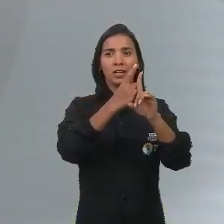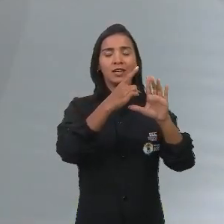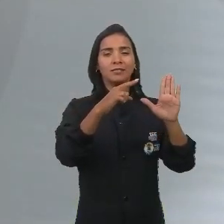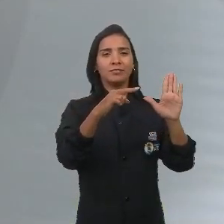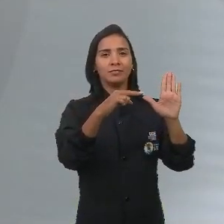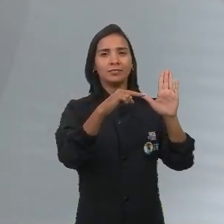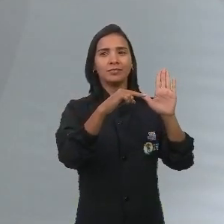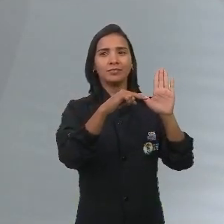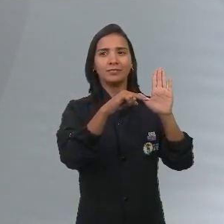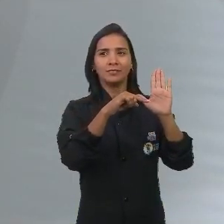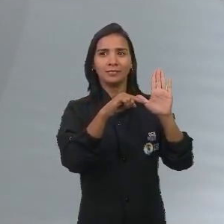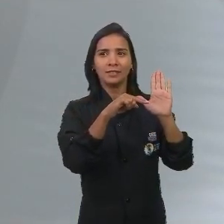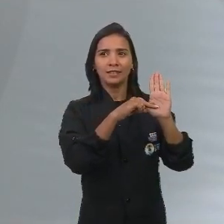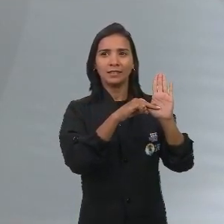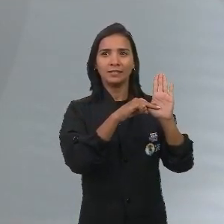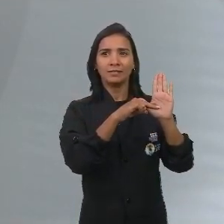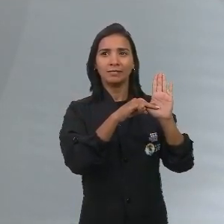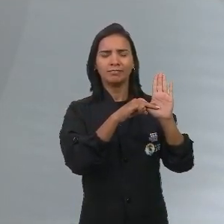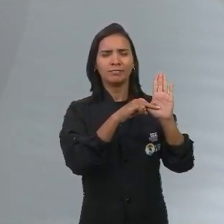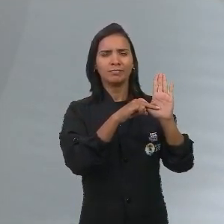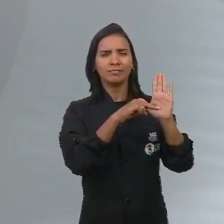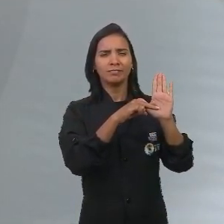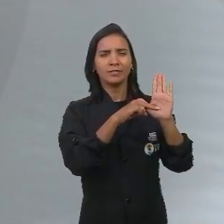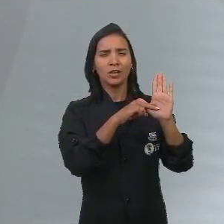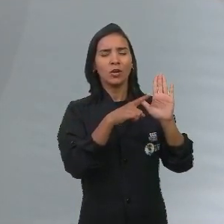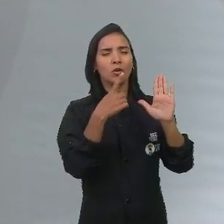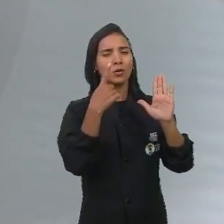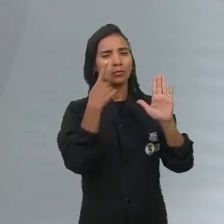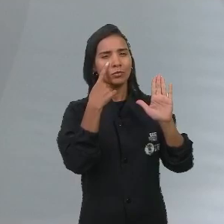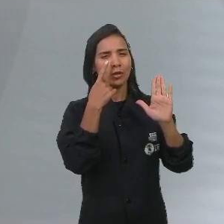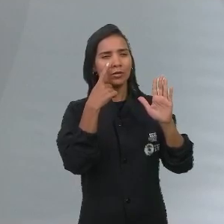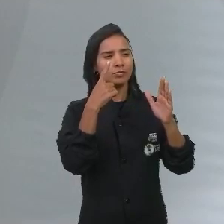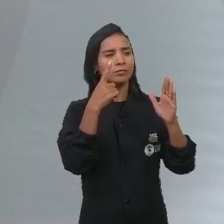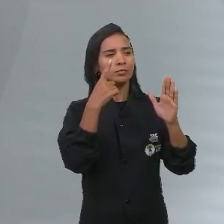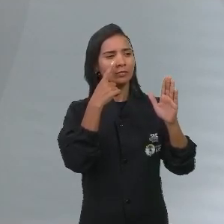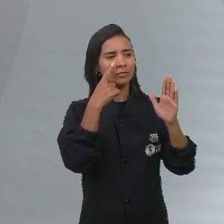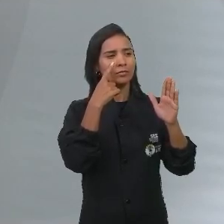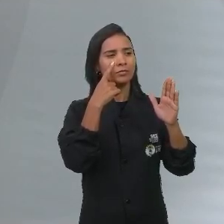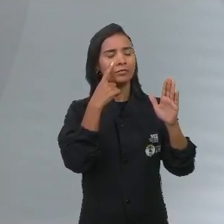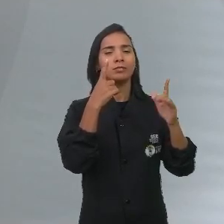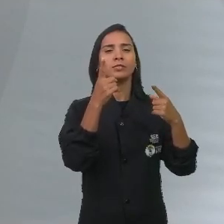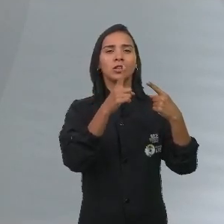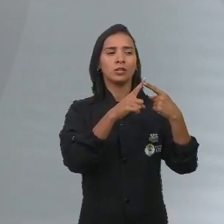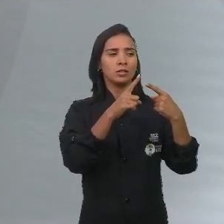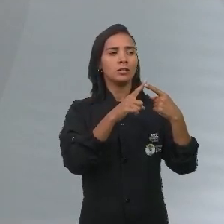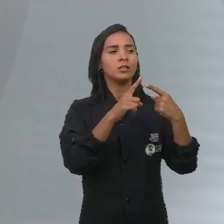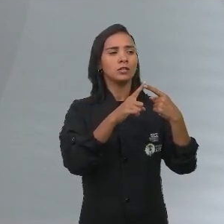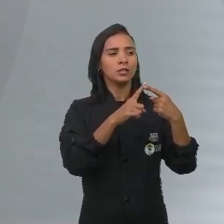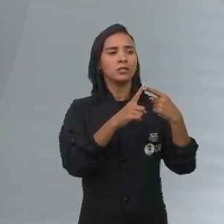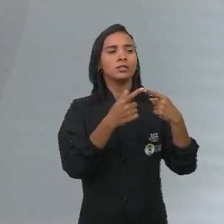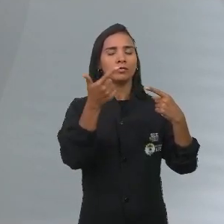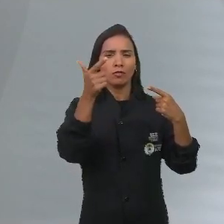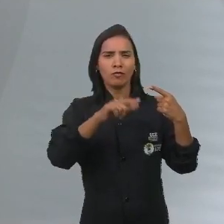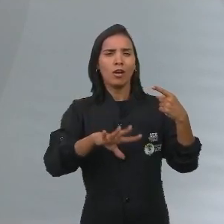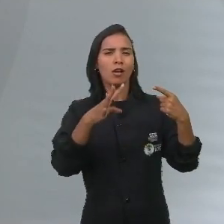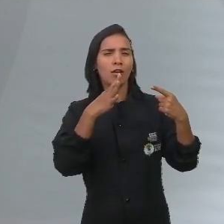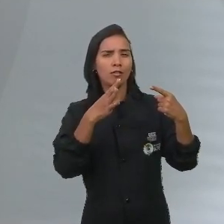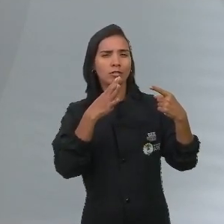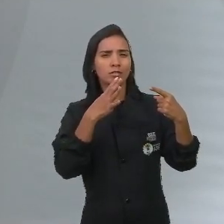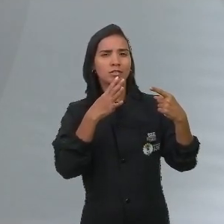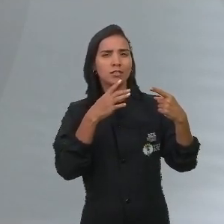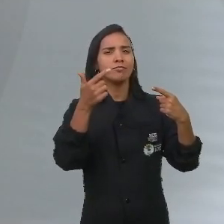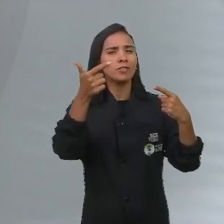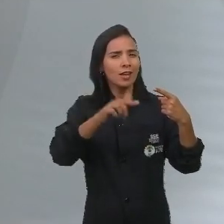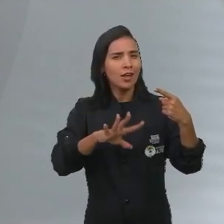vamos lá reconhecer eu preciso reconhecer o outro preciso reconhecer o aspecto social preciso